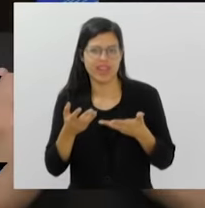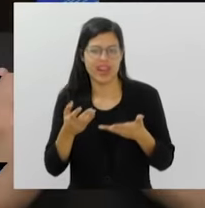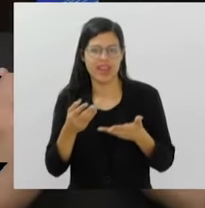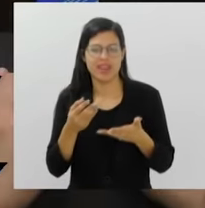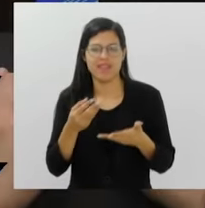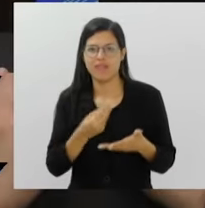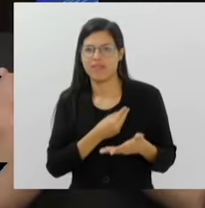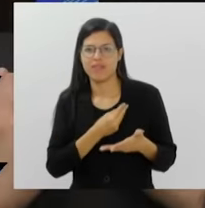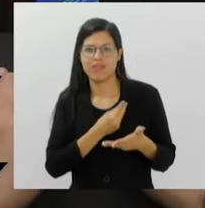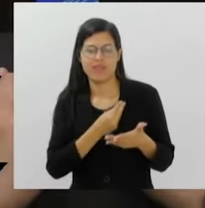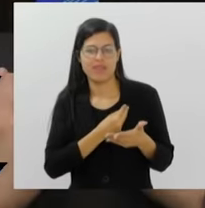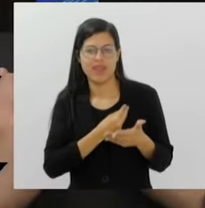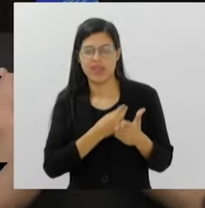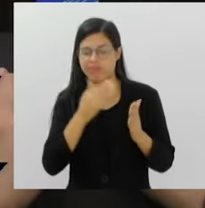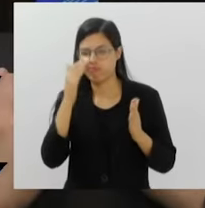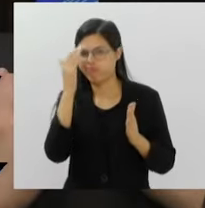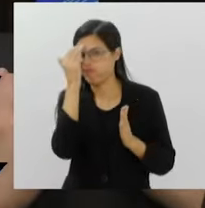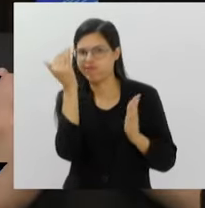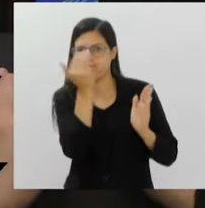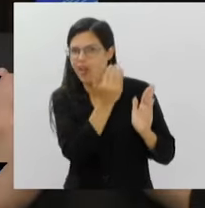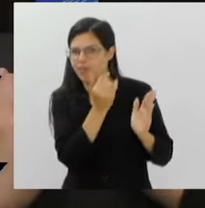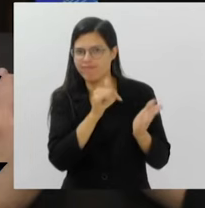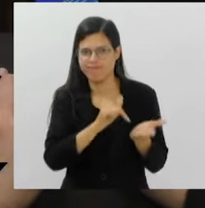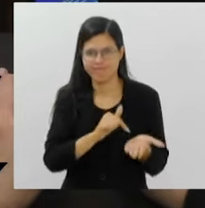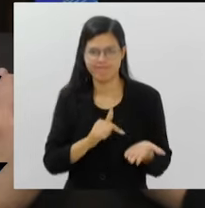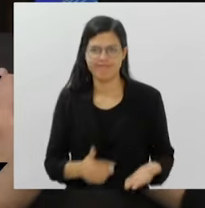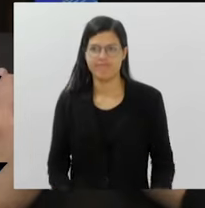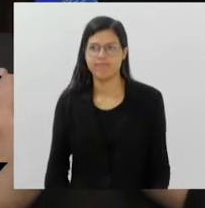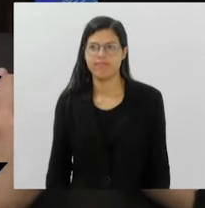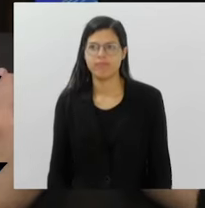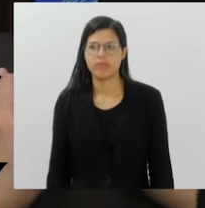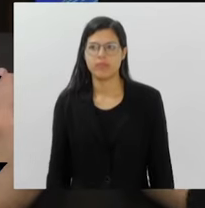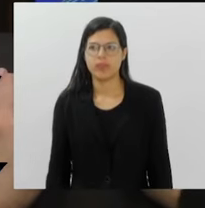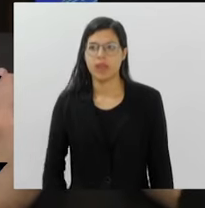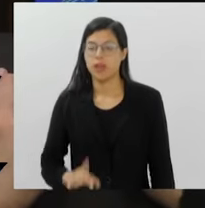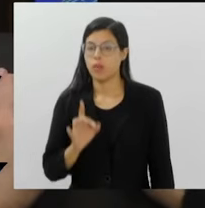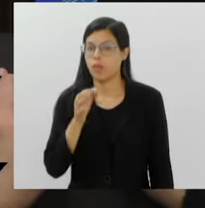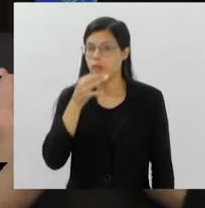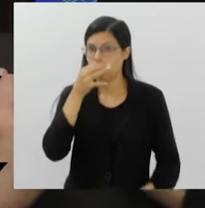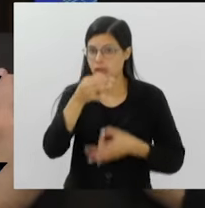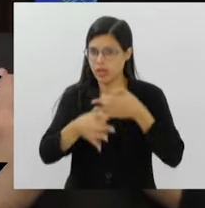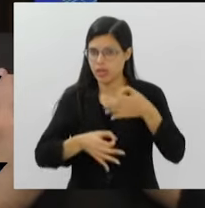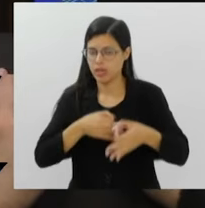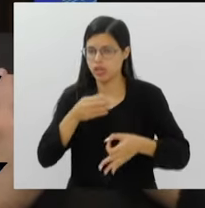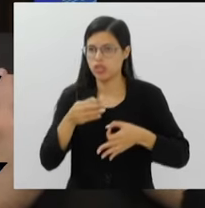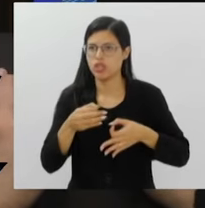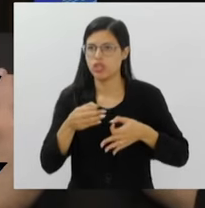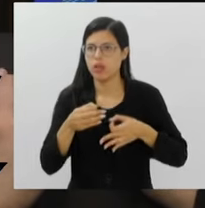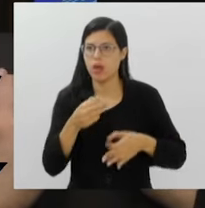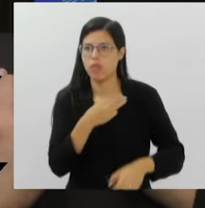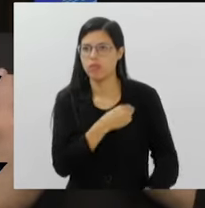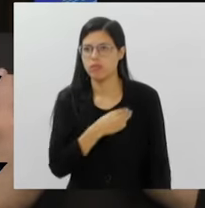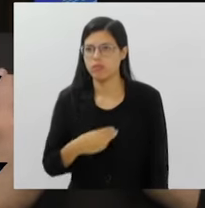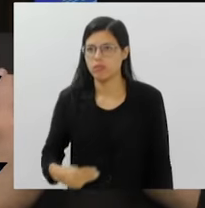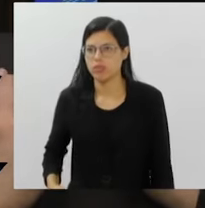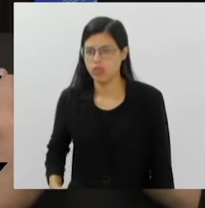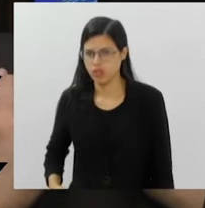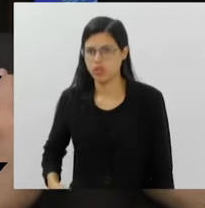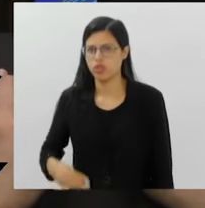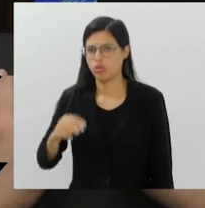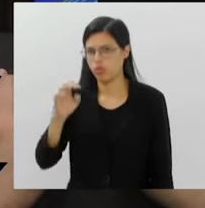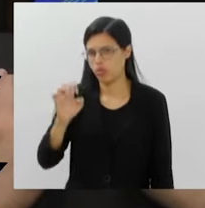respeito, Gualberto, que eu acho que passa do ponto de uma simples crítica ao ministro Fachin. Eu já falei